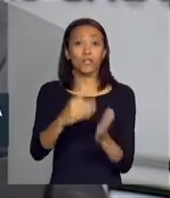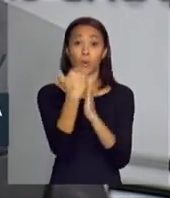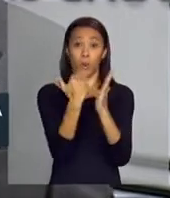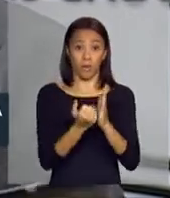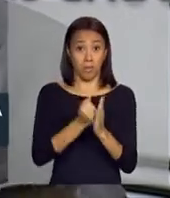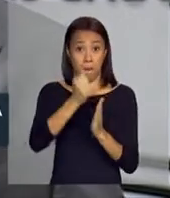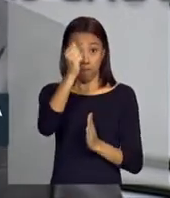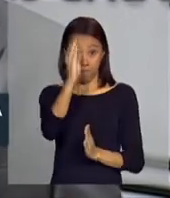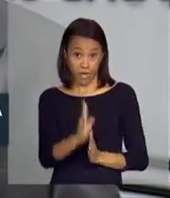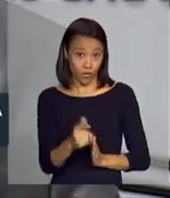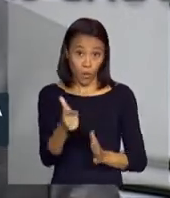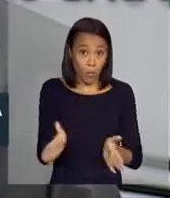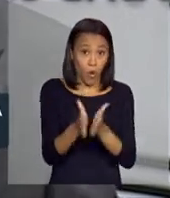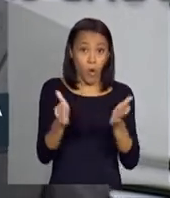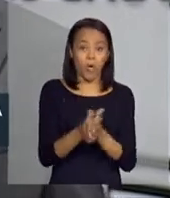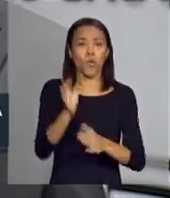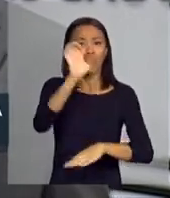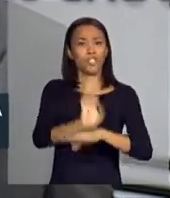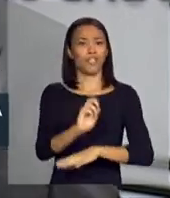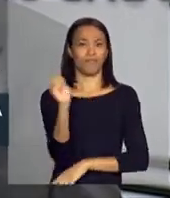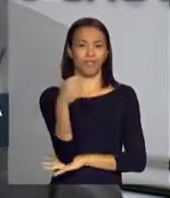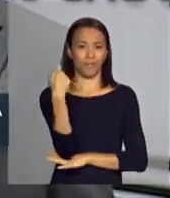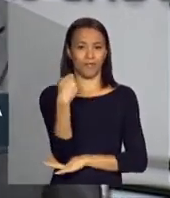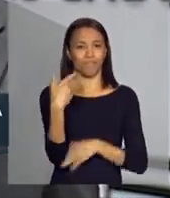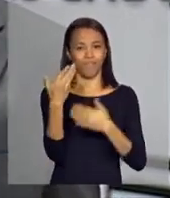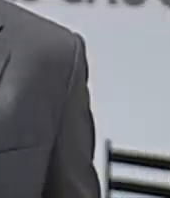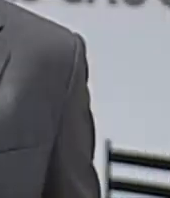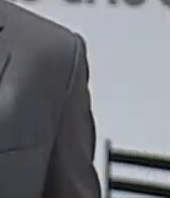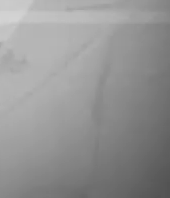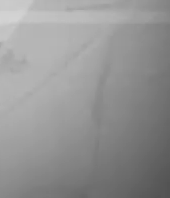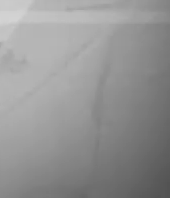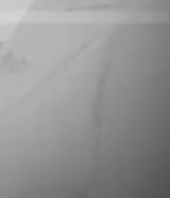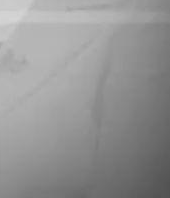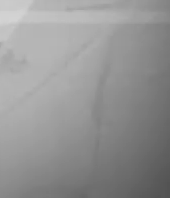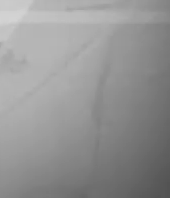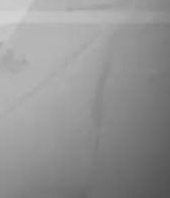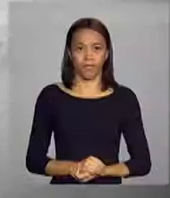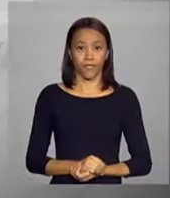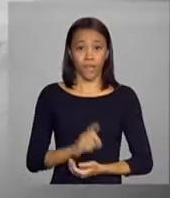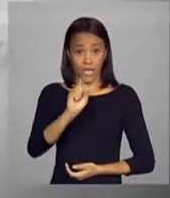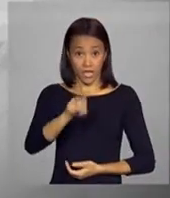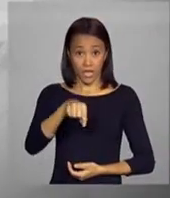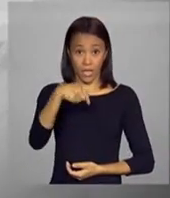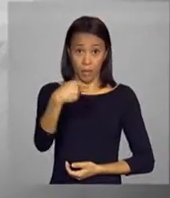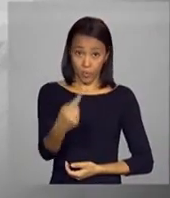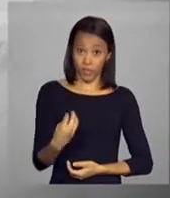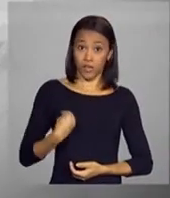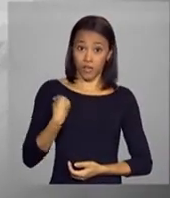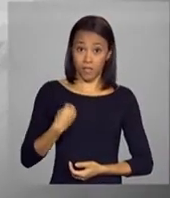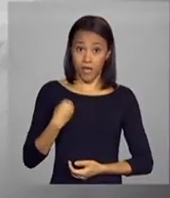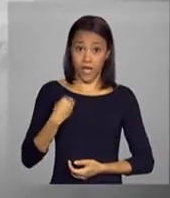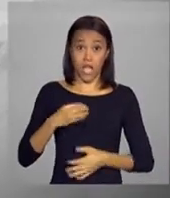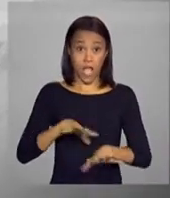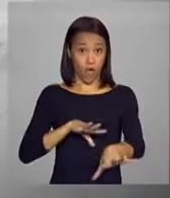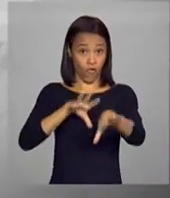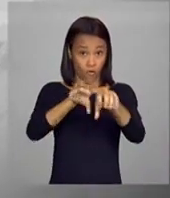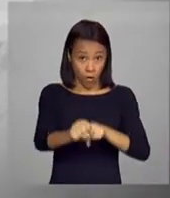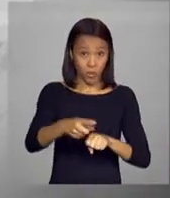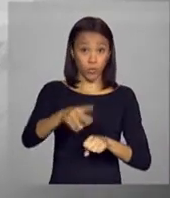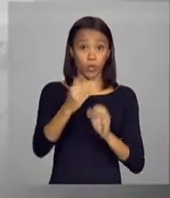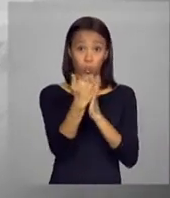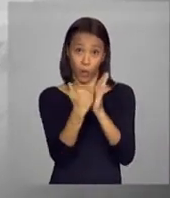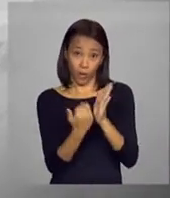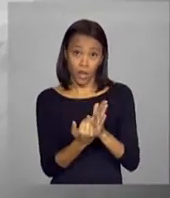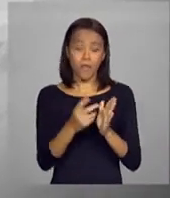miséria com o Estado do Rio Grande do Sul Malu e após participar da formatura do Pronatec